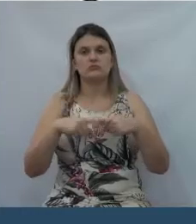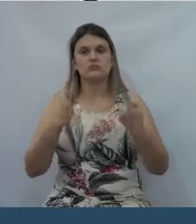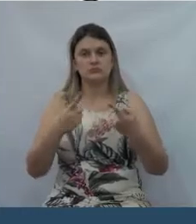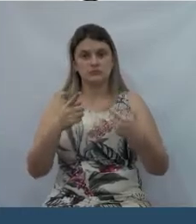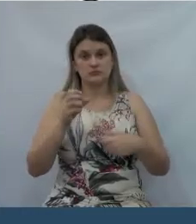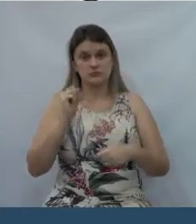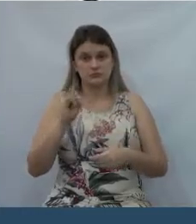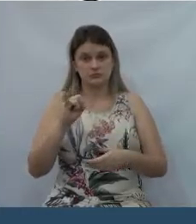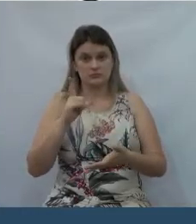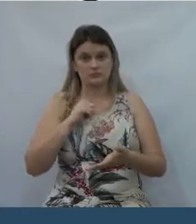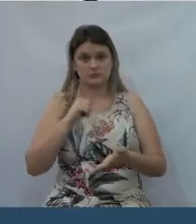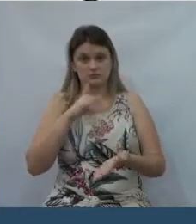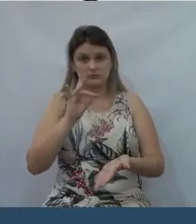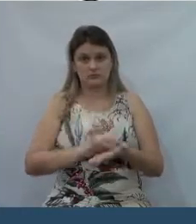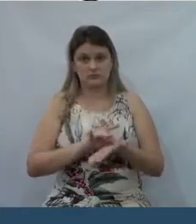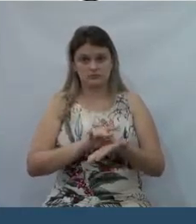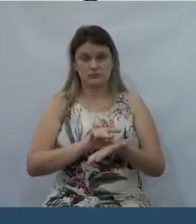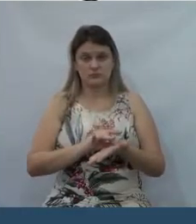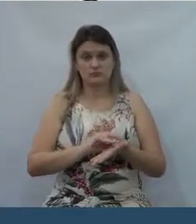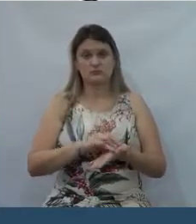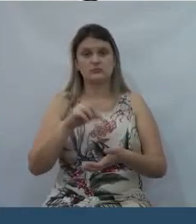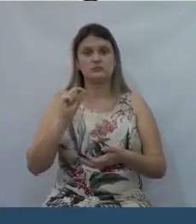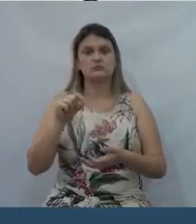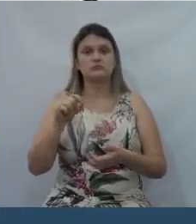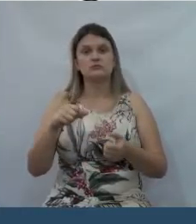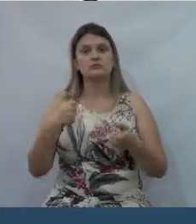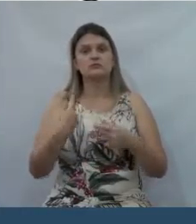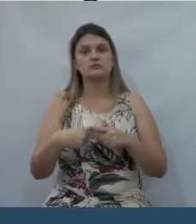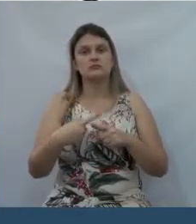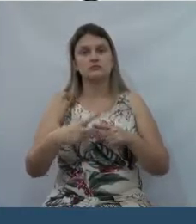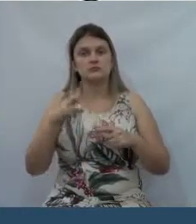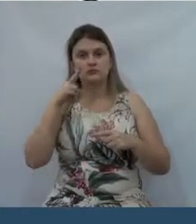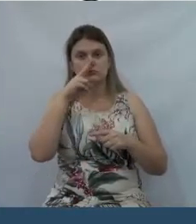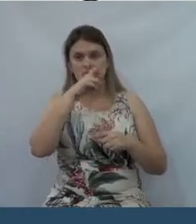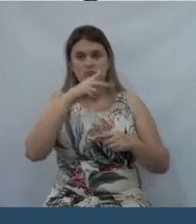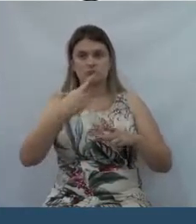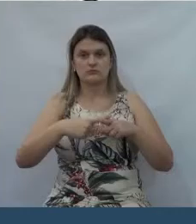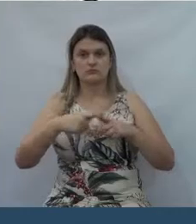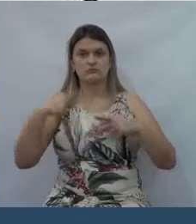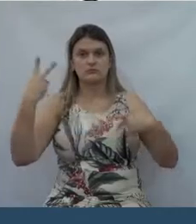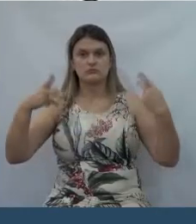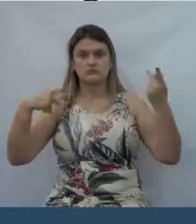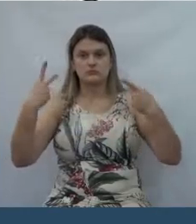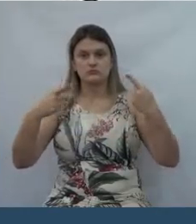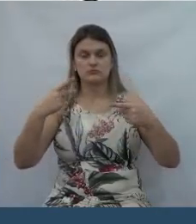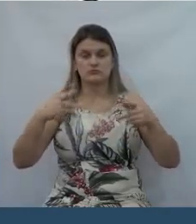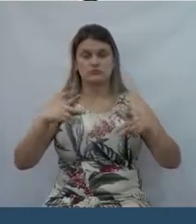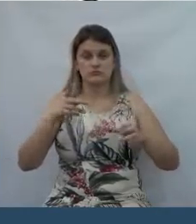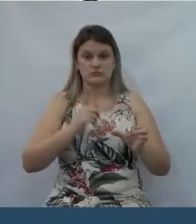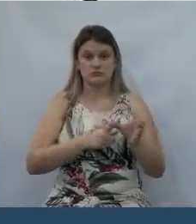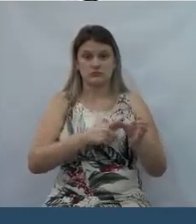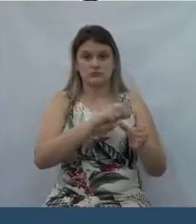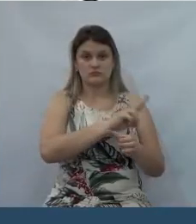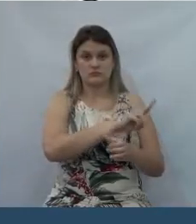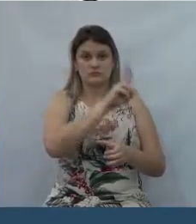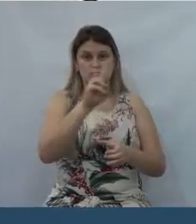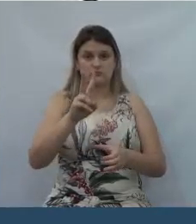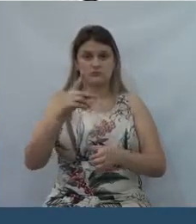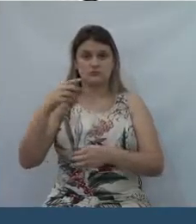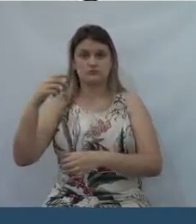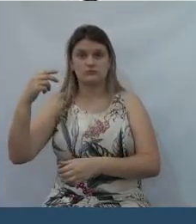Mas, evidentemente, que por força do crescimento dos 2 municípios, hoje